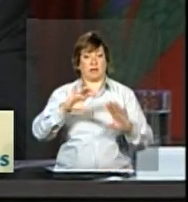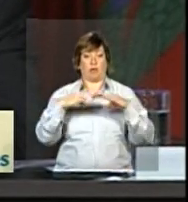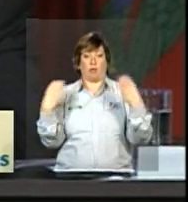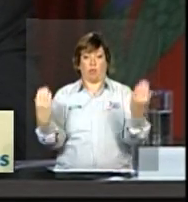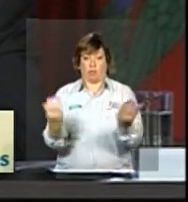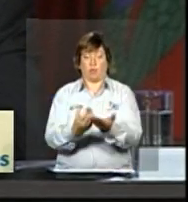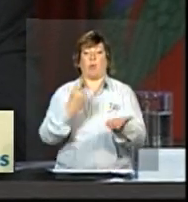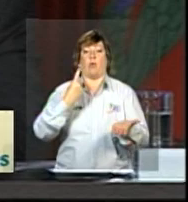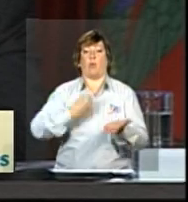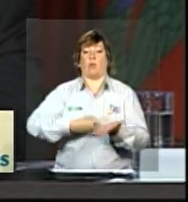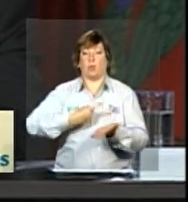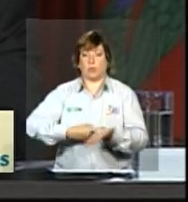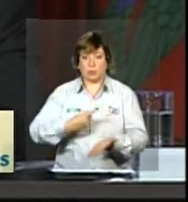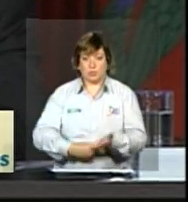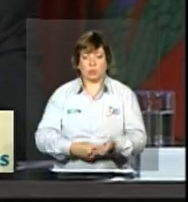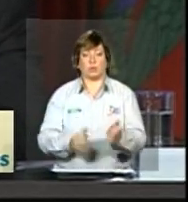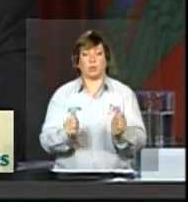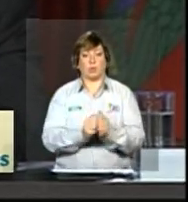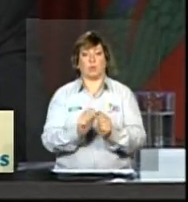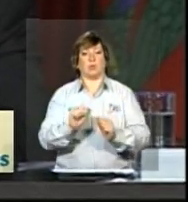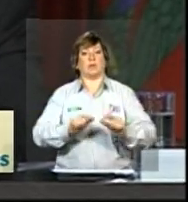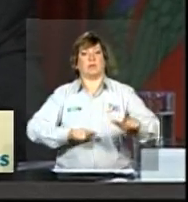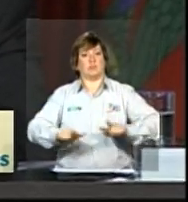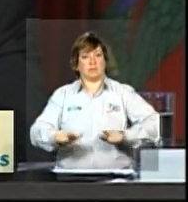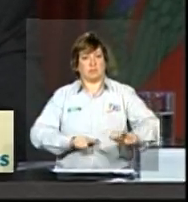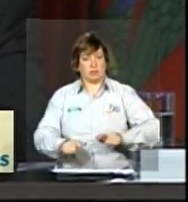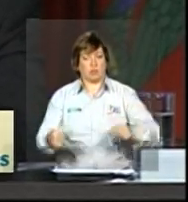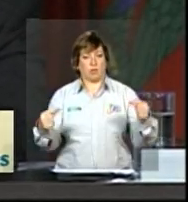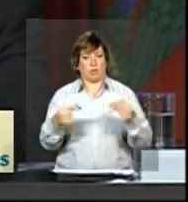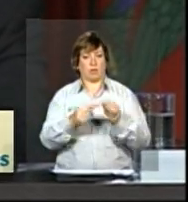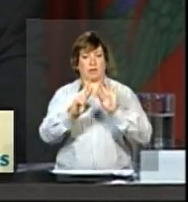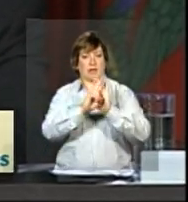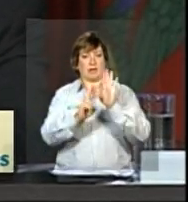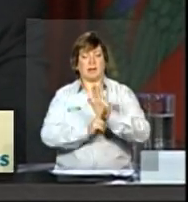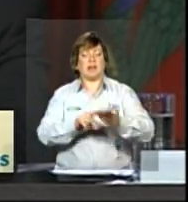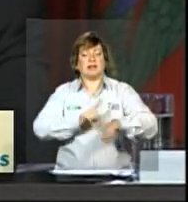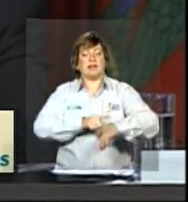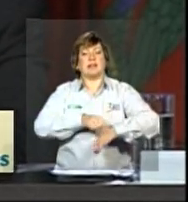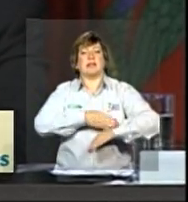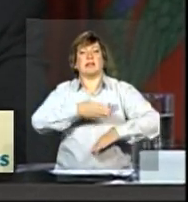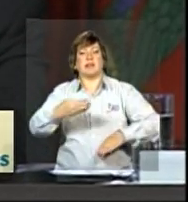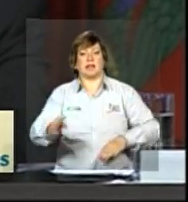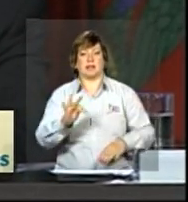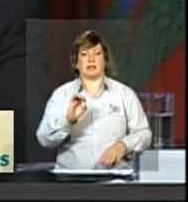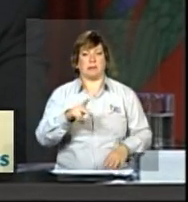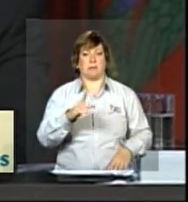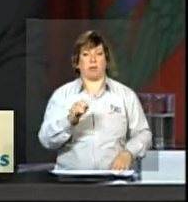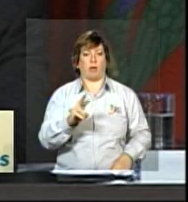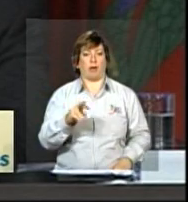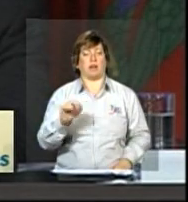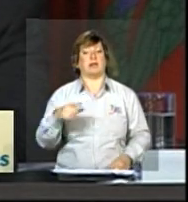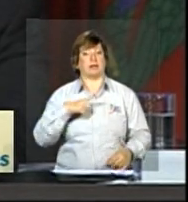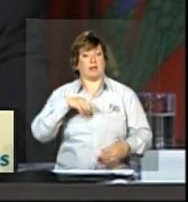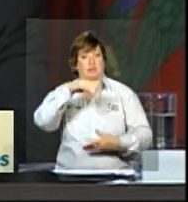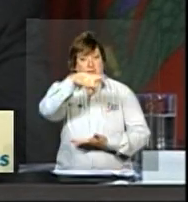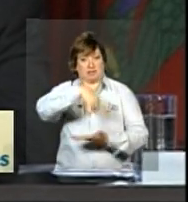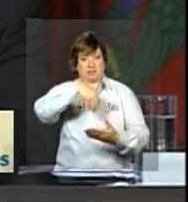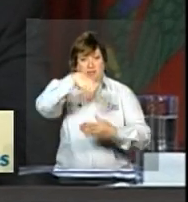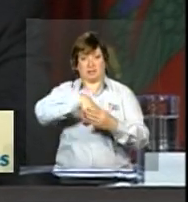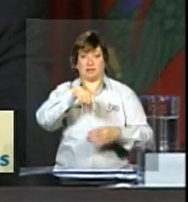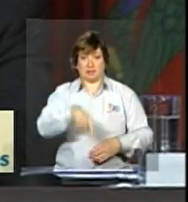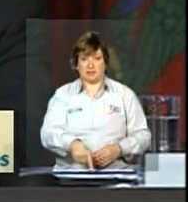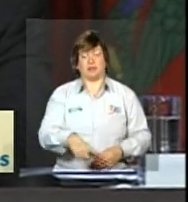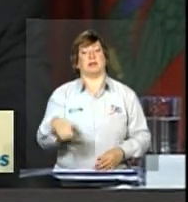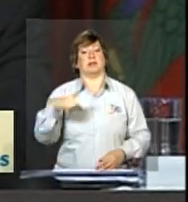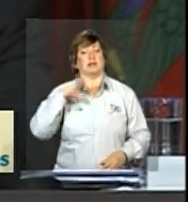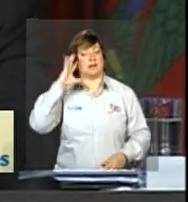Acorda com a função baseada nas regras temporárias do procedimento contidos nesse documento.